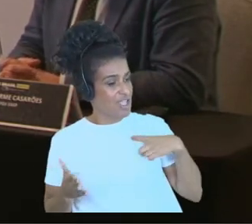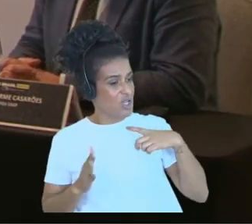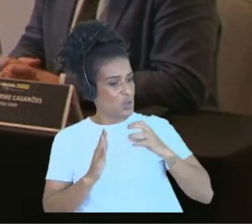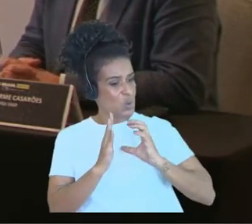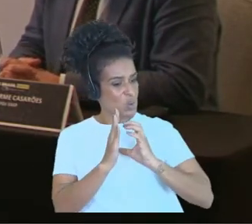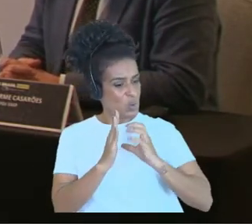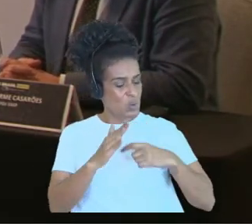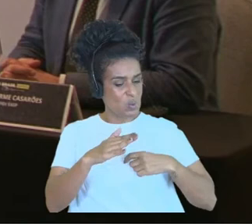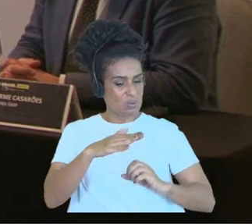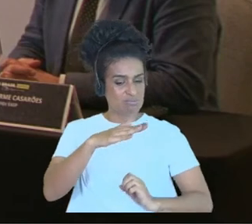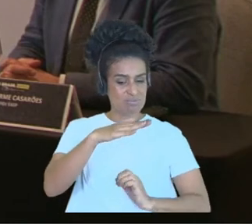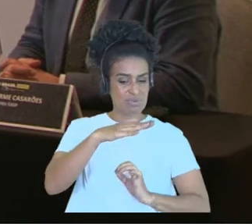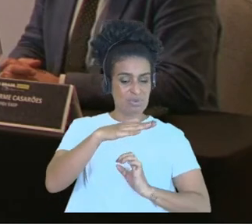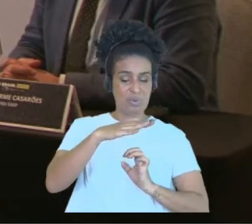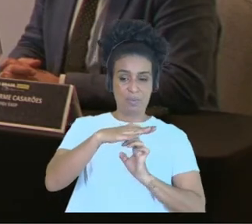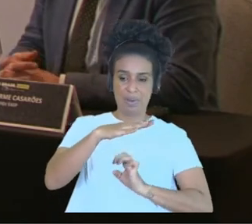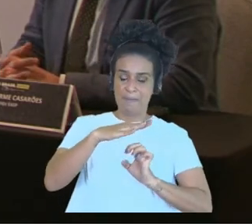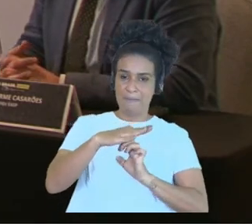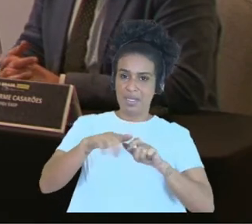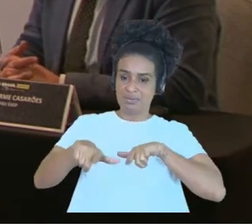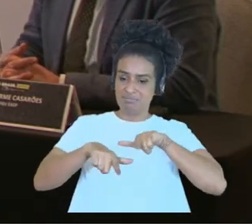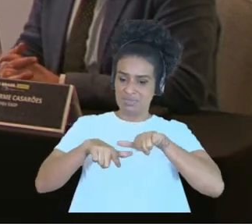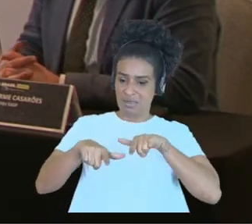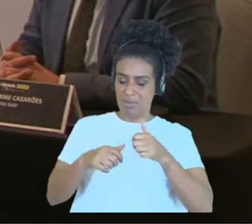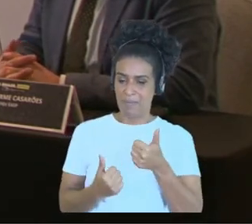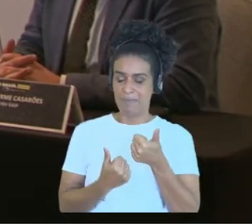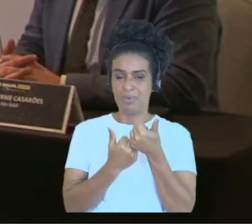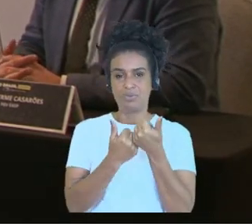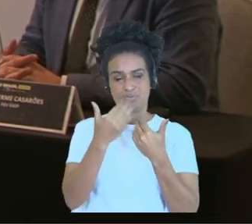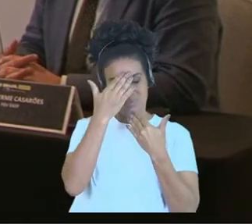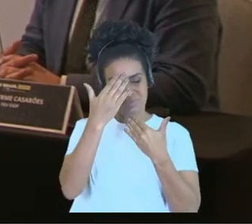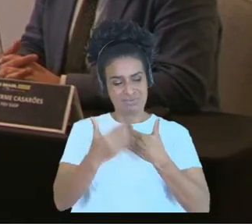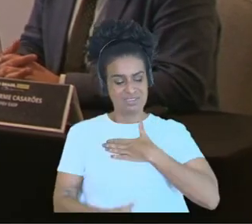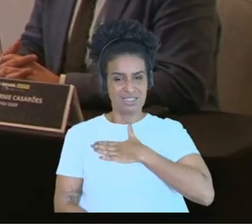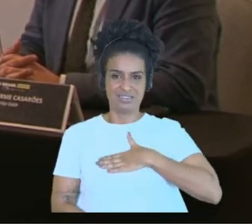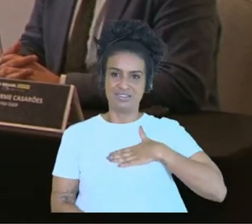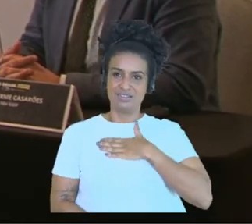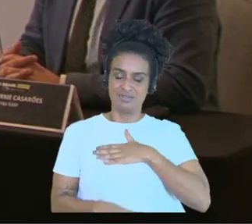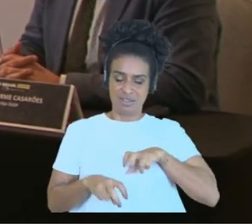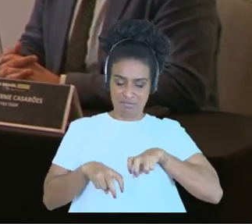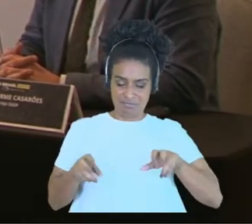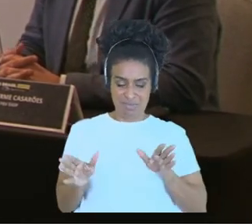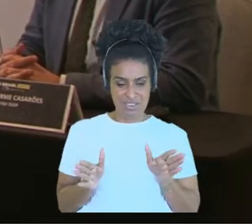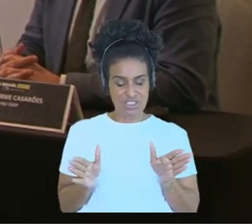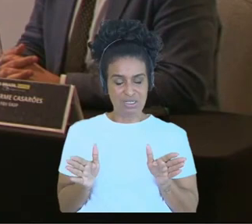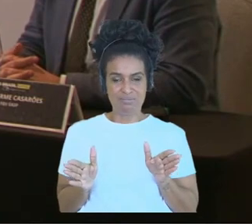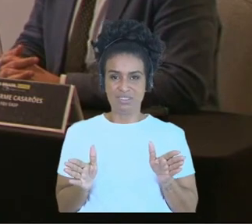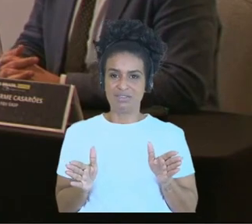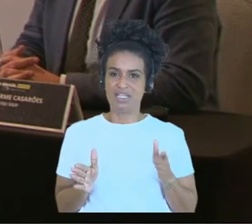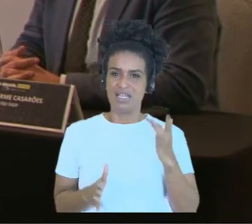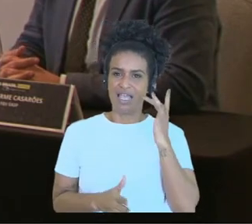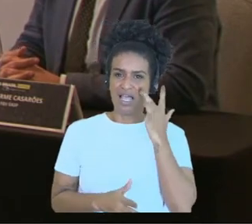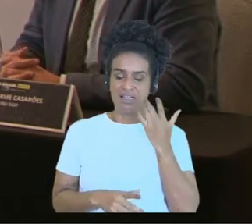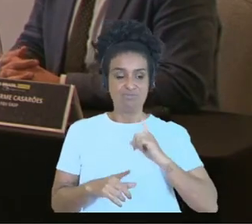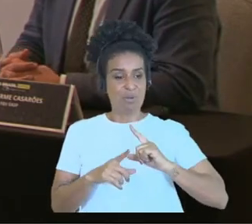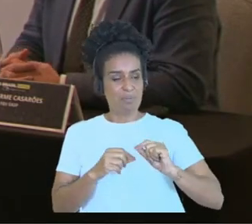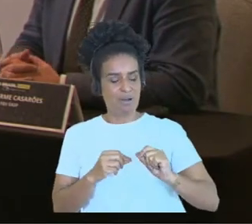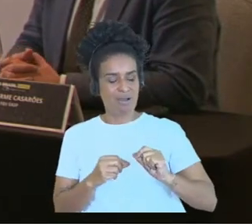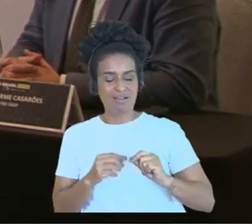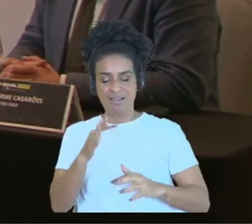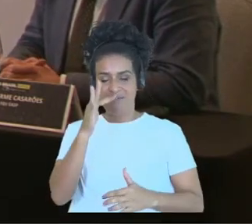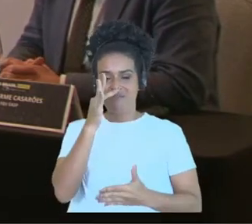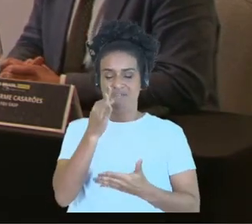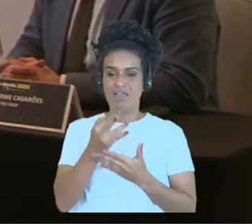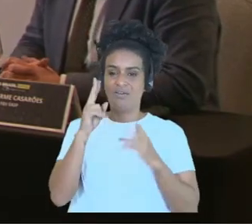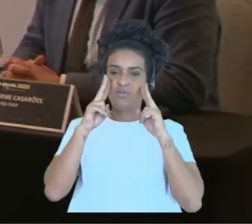pela iniciativa. Ariane e toda a equipe, estou muito satisfeito de ter moderado aqui essa mesa. Acho que a gente sai daqui com esperança,